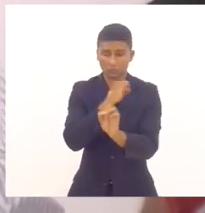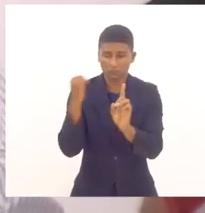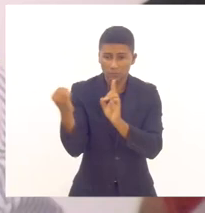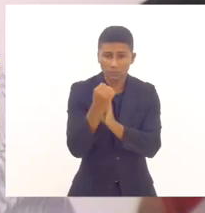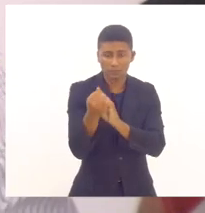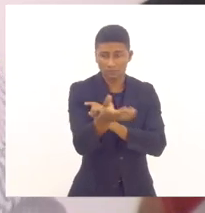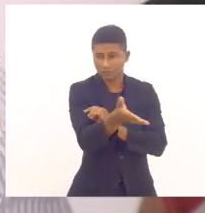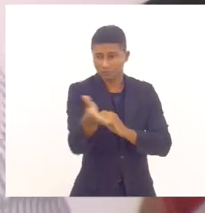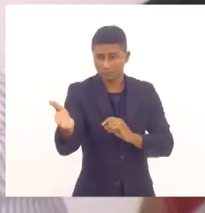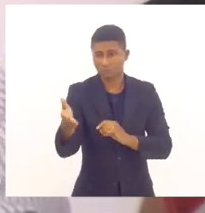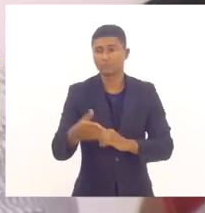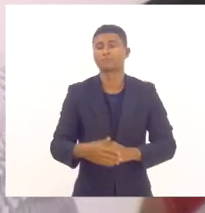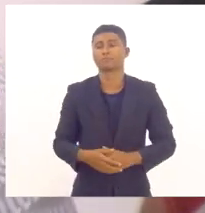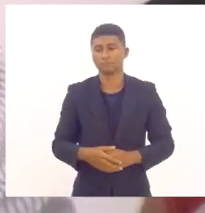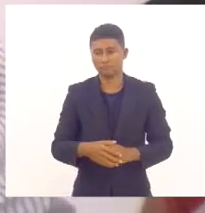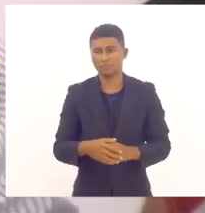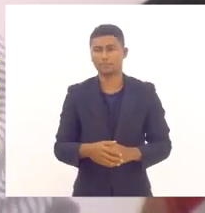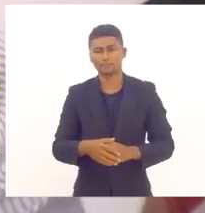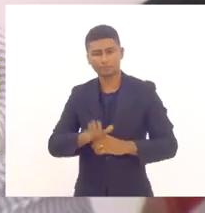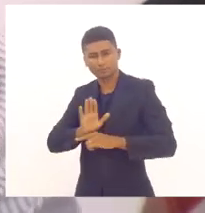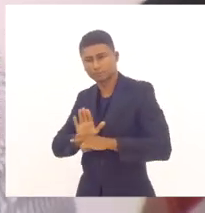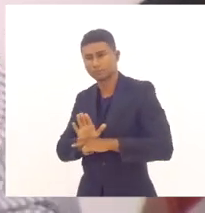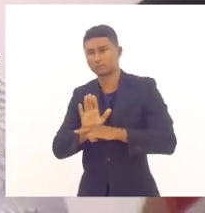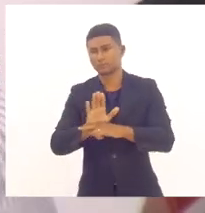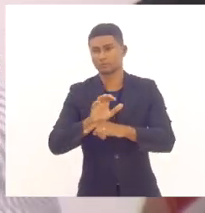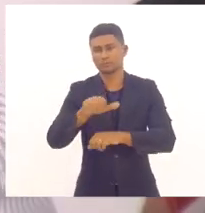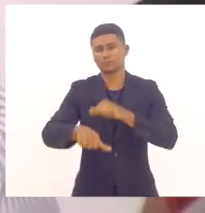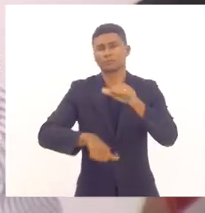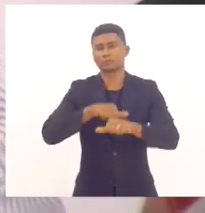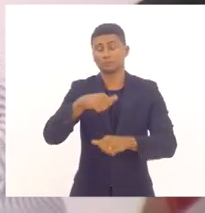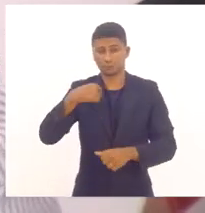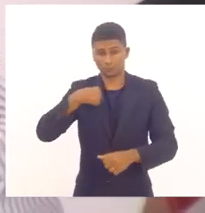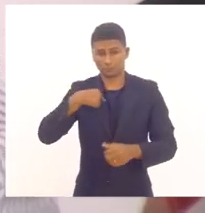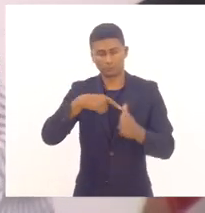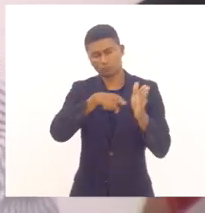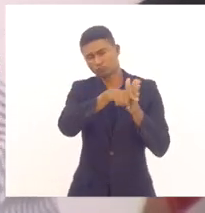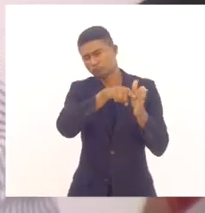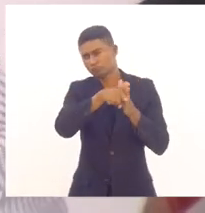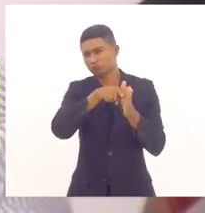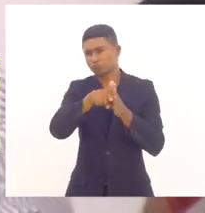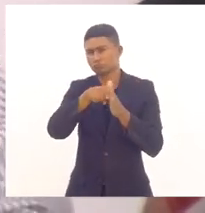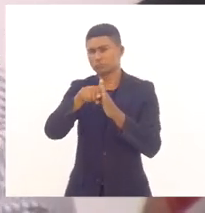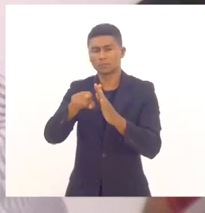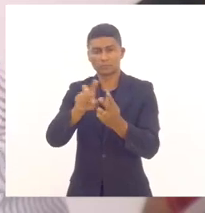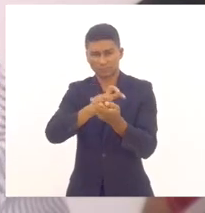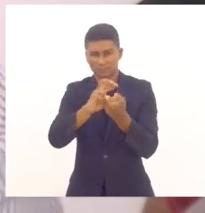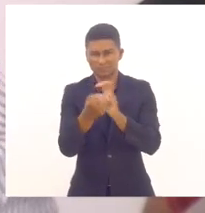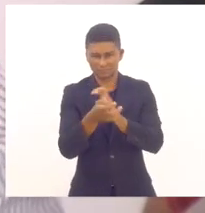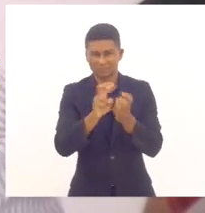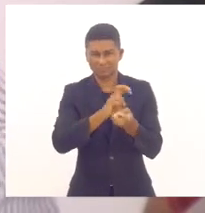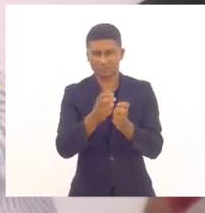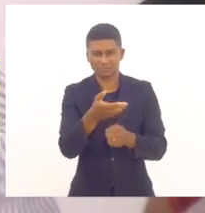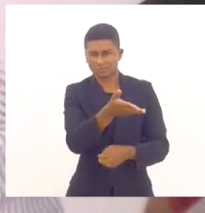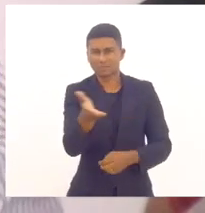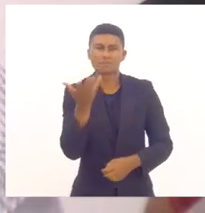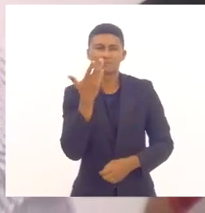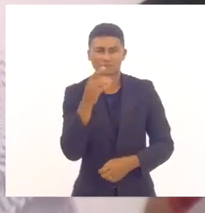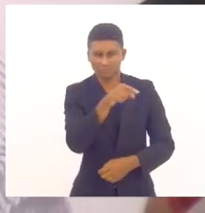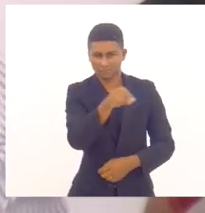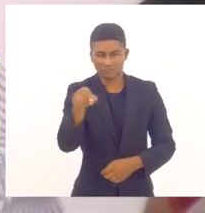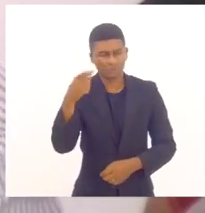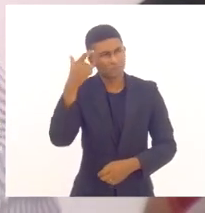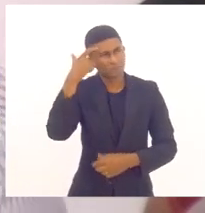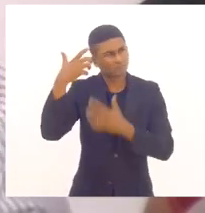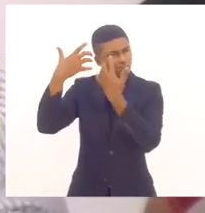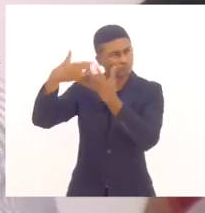sociedade como um agente de revolução. Eu pesquiso sobre o efeito da capoeira na cognição infantil há quase 10 anos,